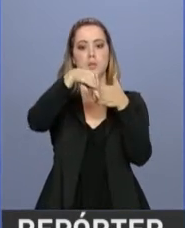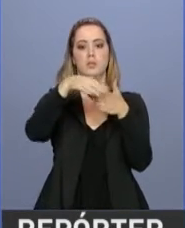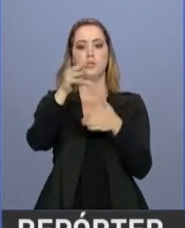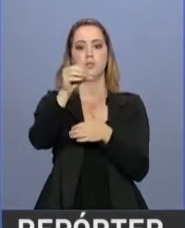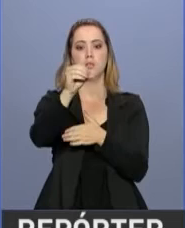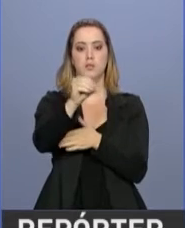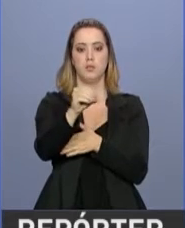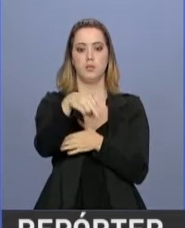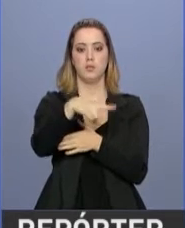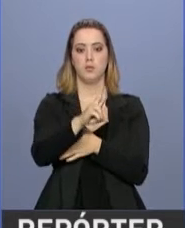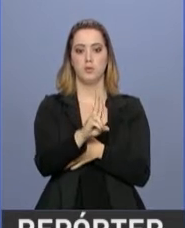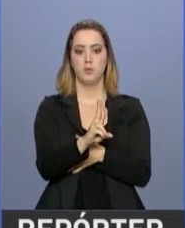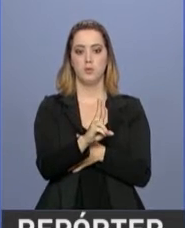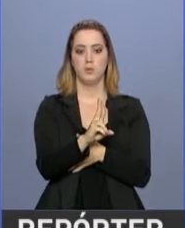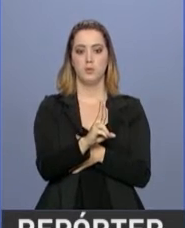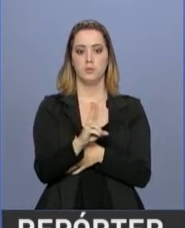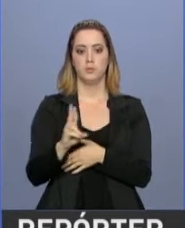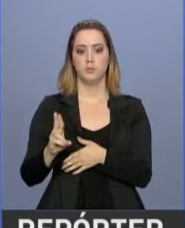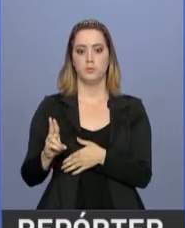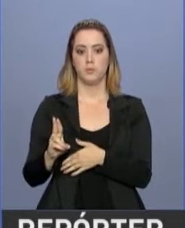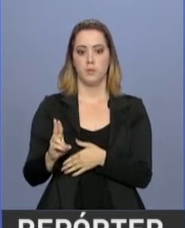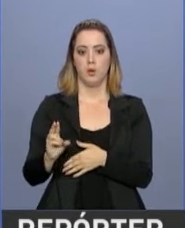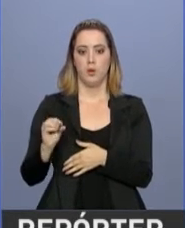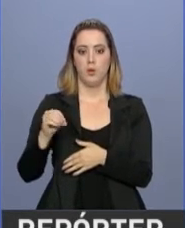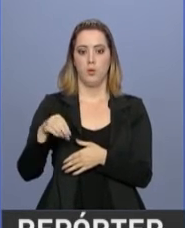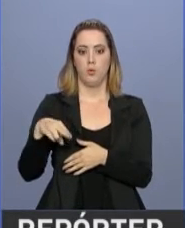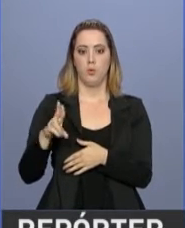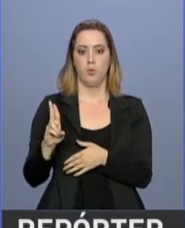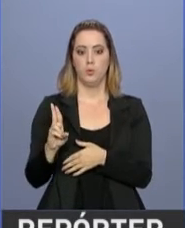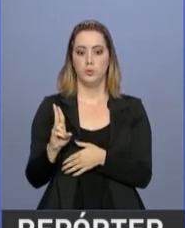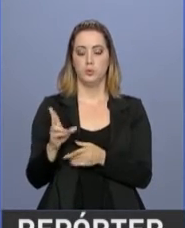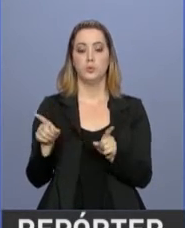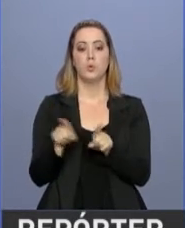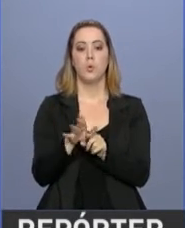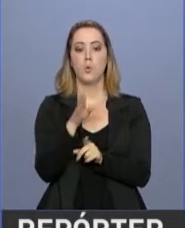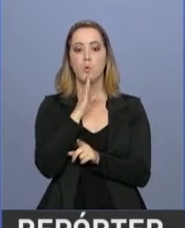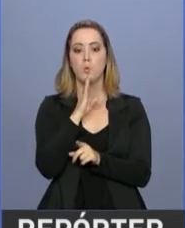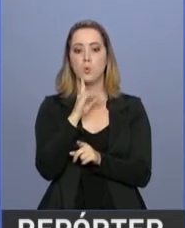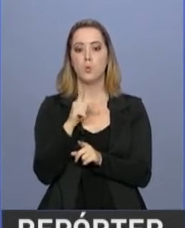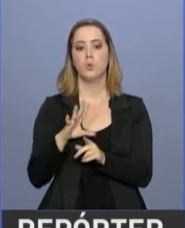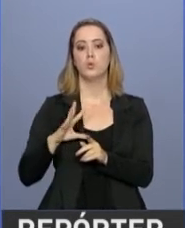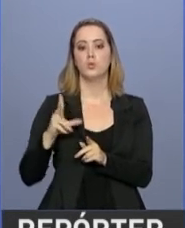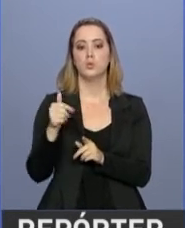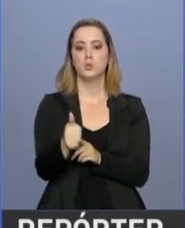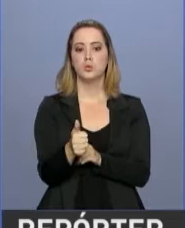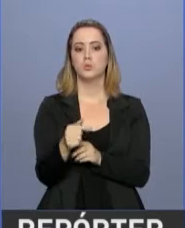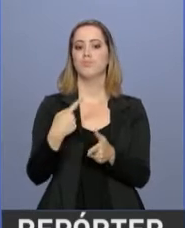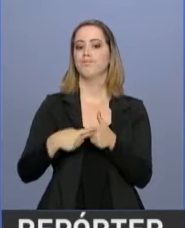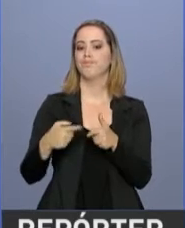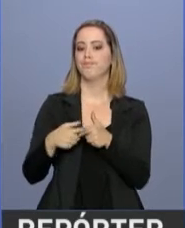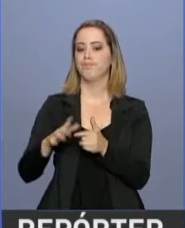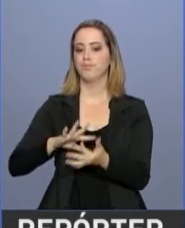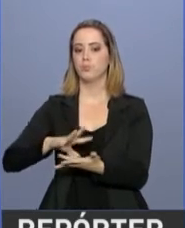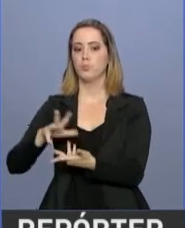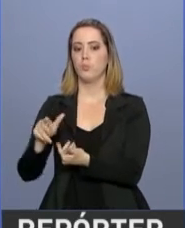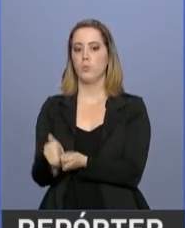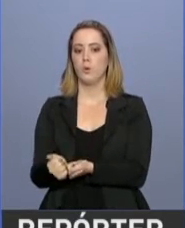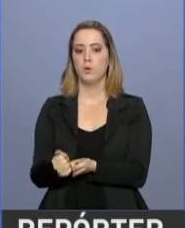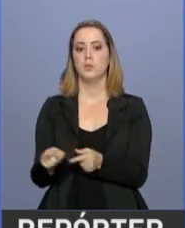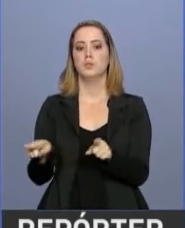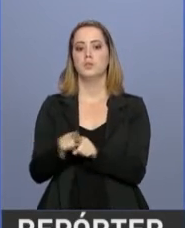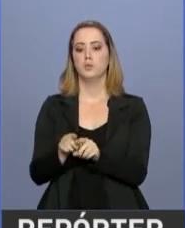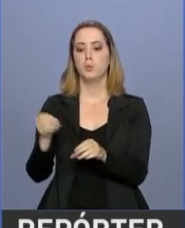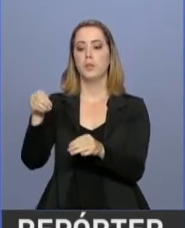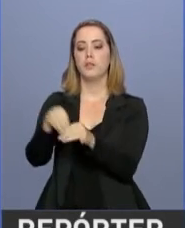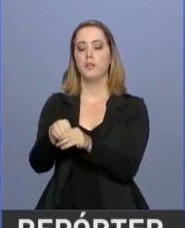Inclusive conhece, veja só, conhece as questões do mundo e as questões da organização. E sabe como